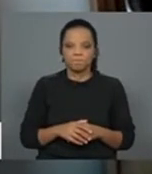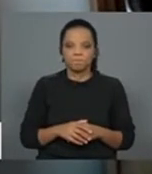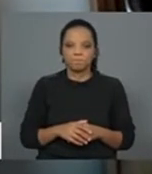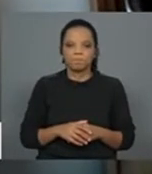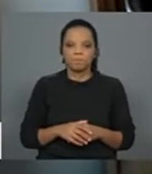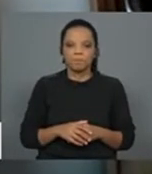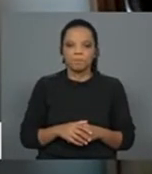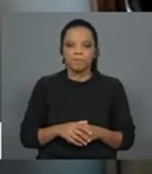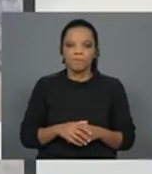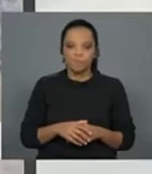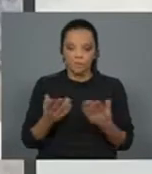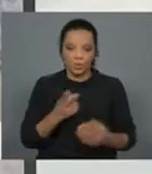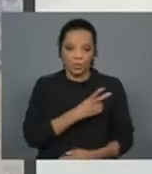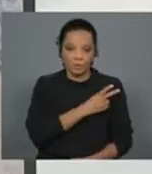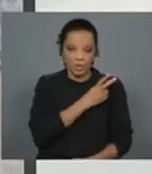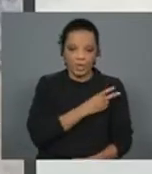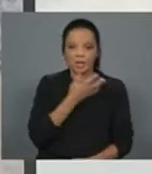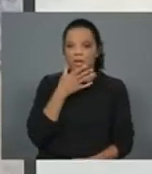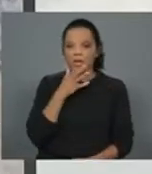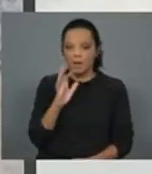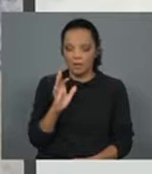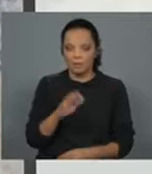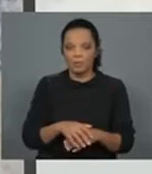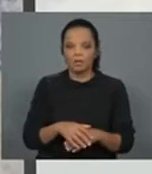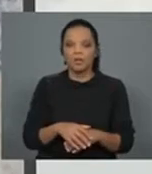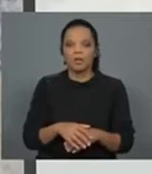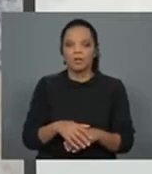Morrad, a Universidade de Évora instalou sensores.